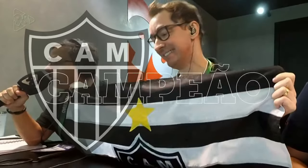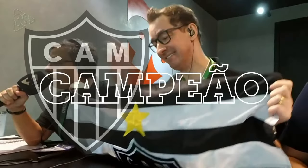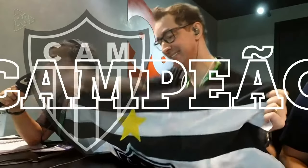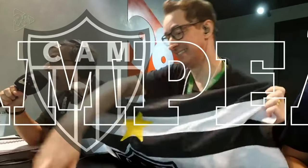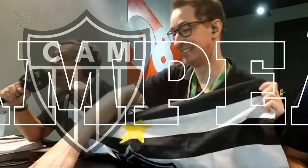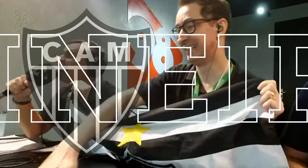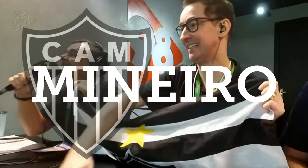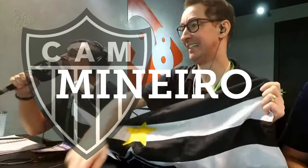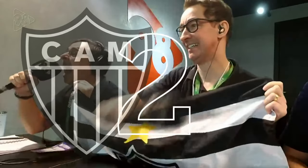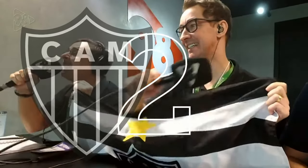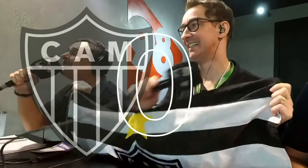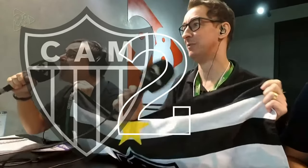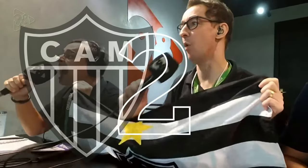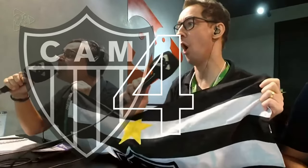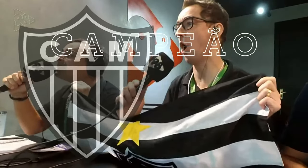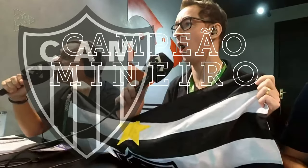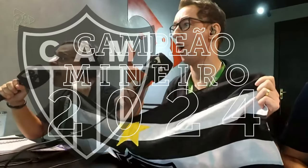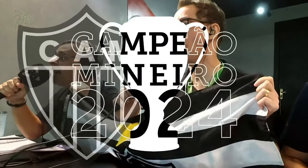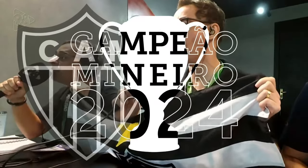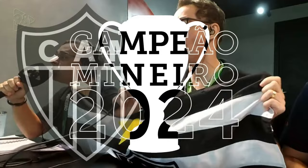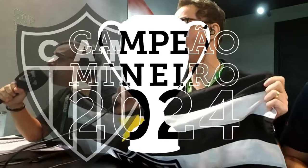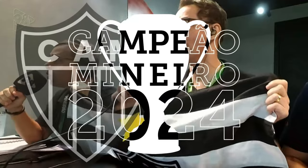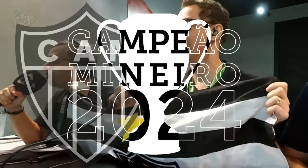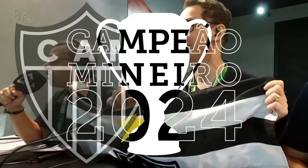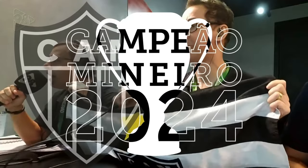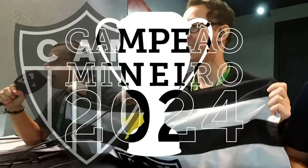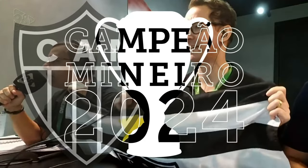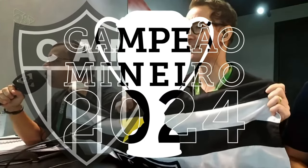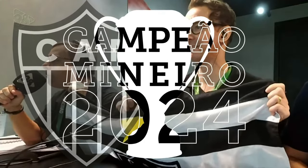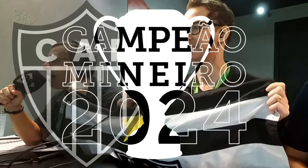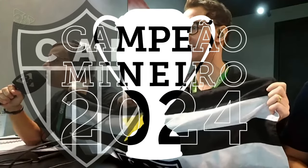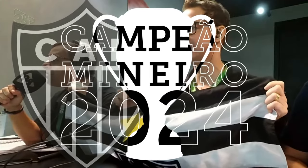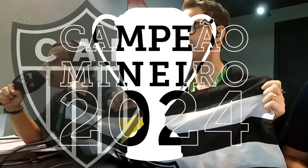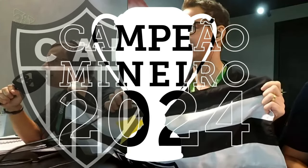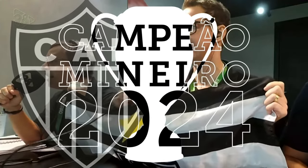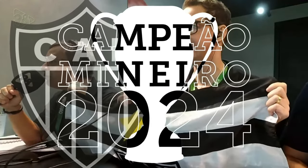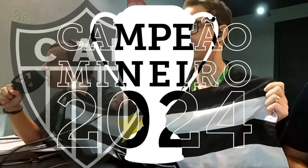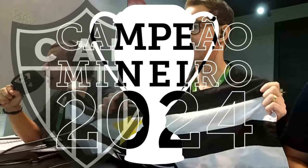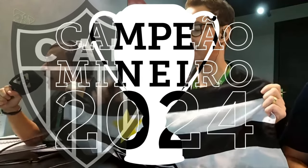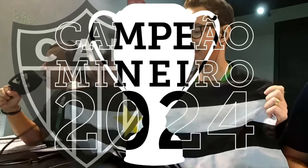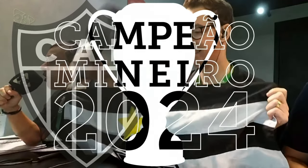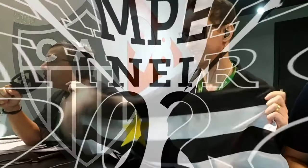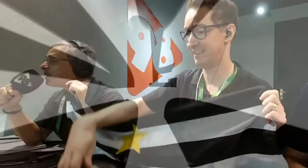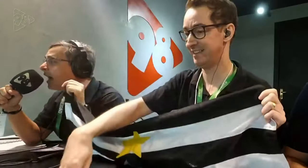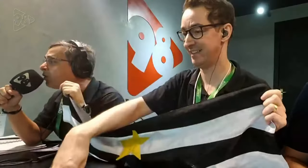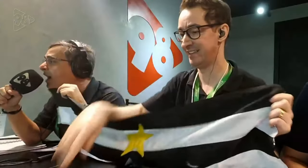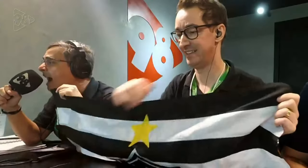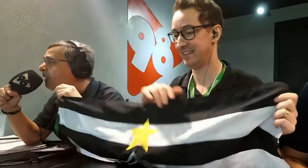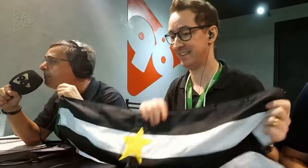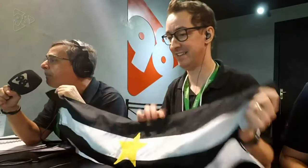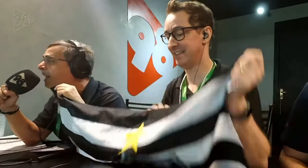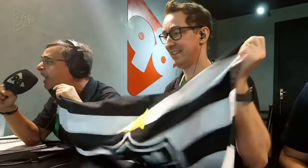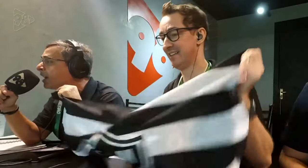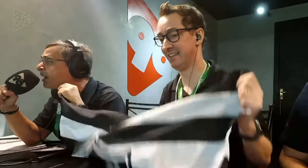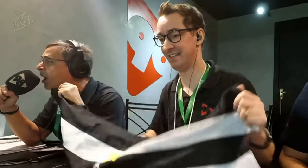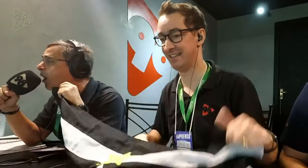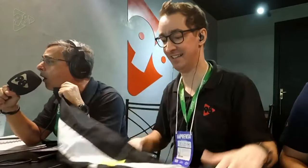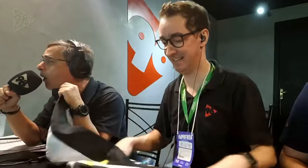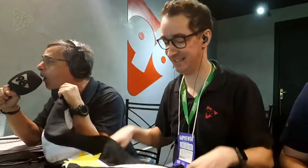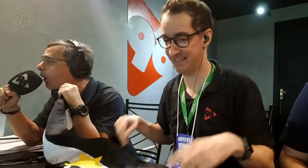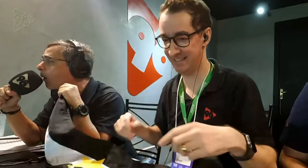98 tem 16 títulos em pouco mais de 13 anos e contando o galo é